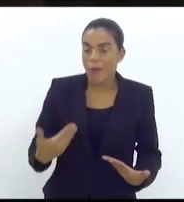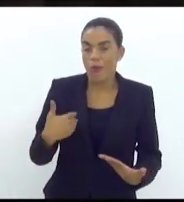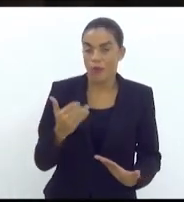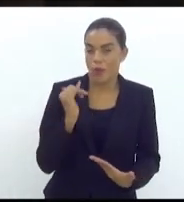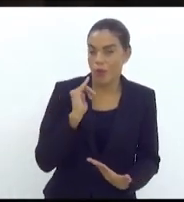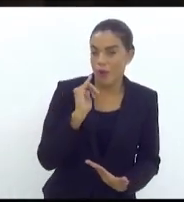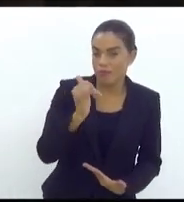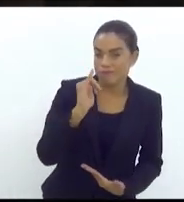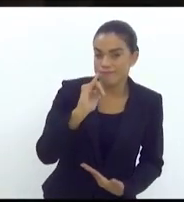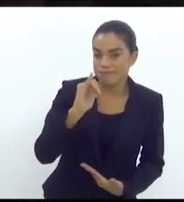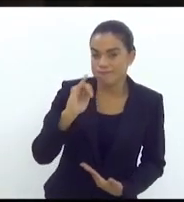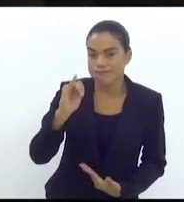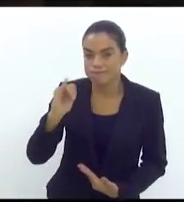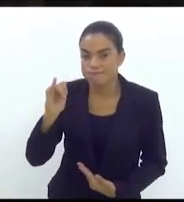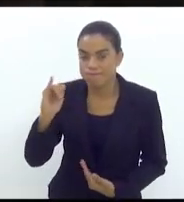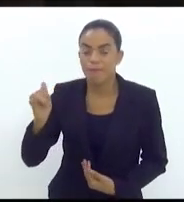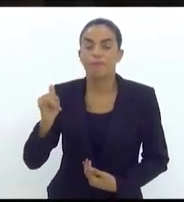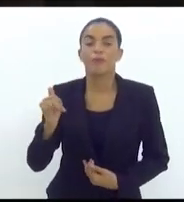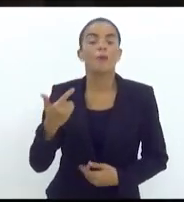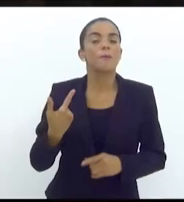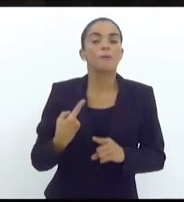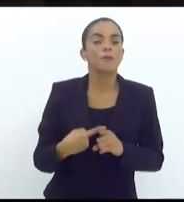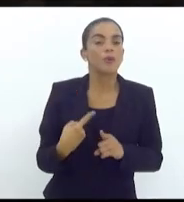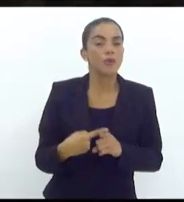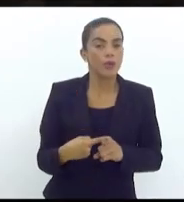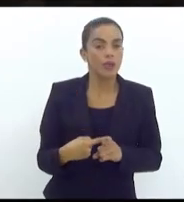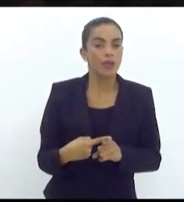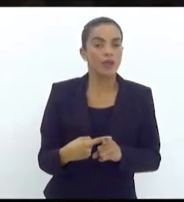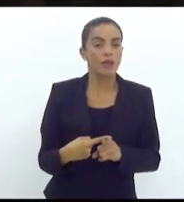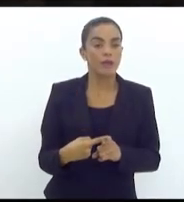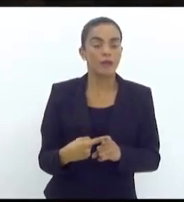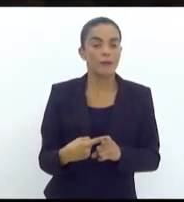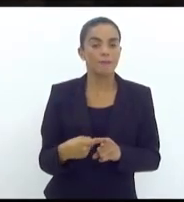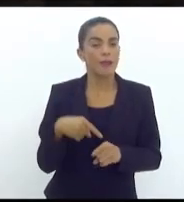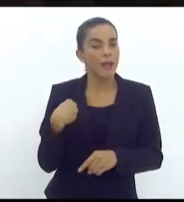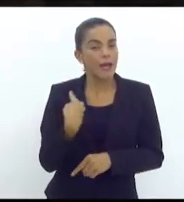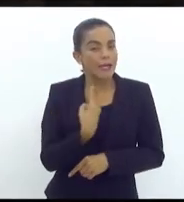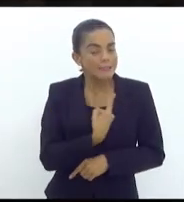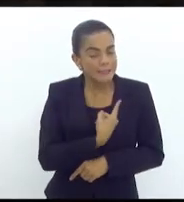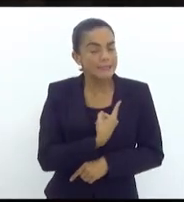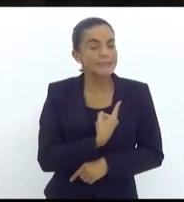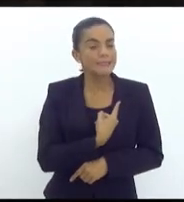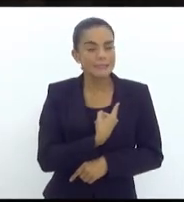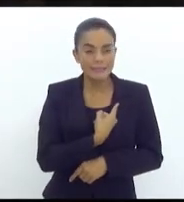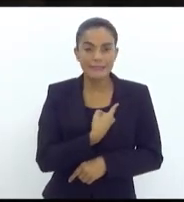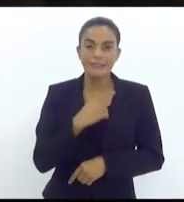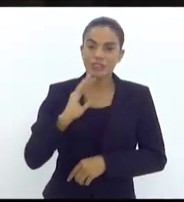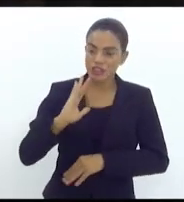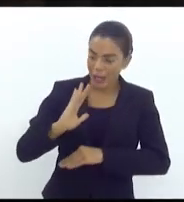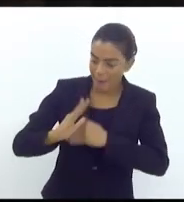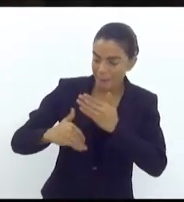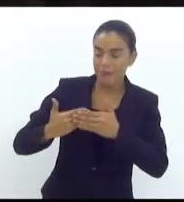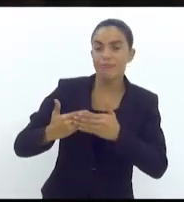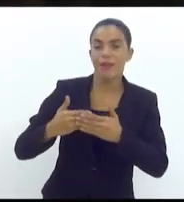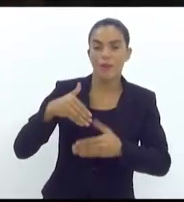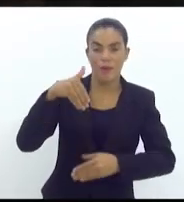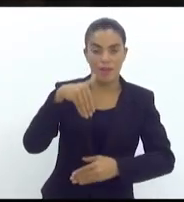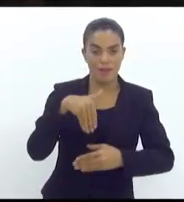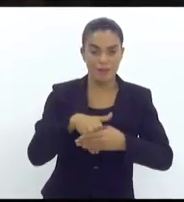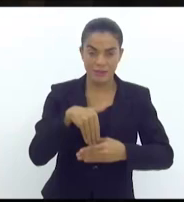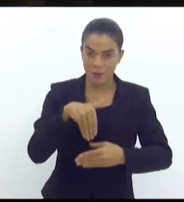relatando isso porque a gente veio de uma eleição